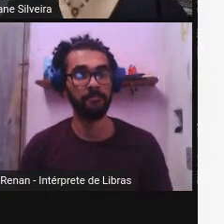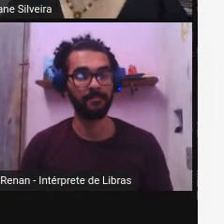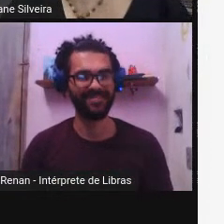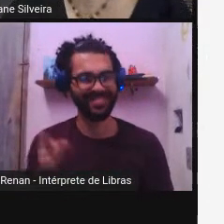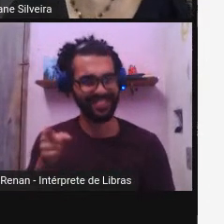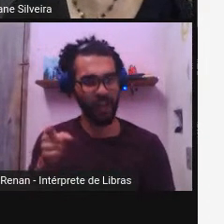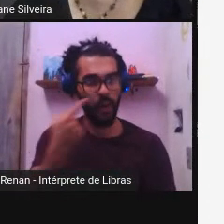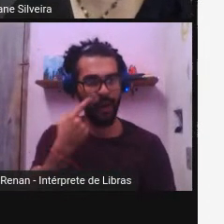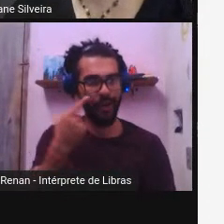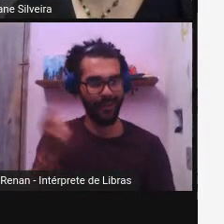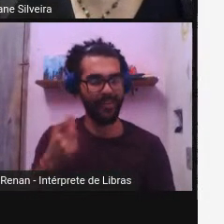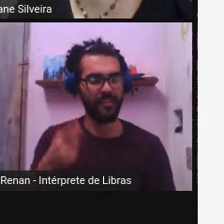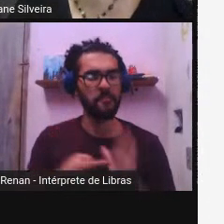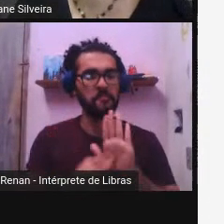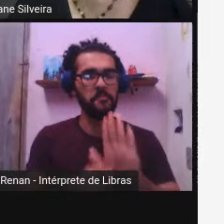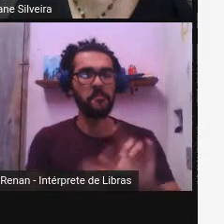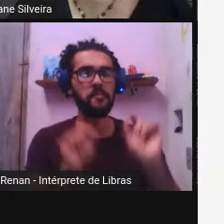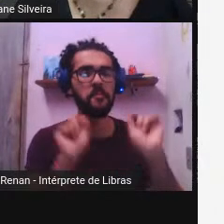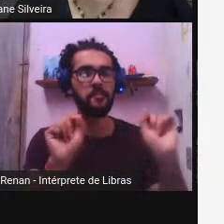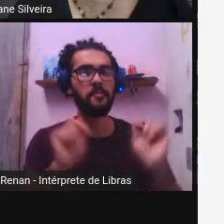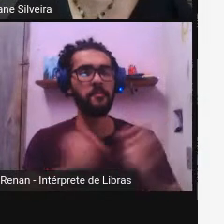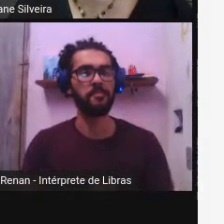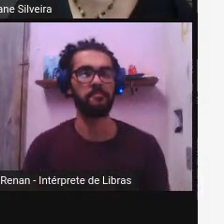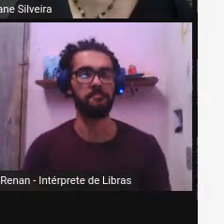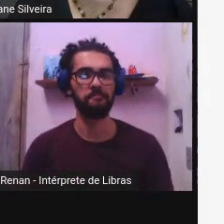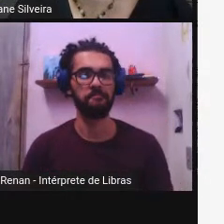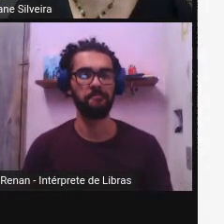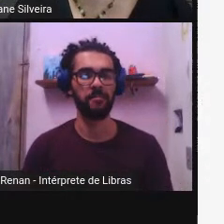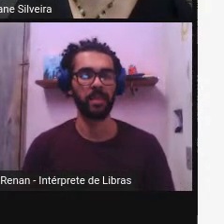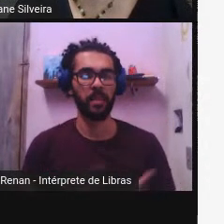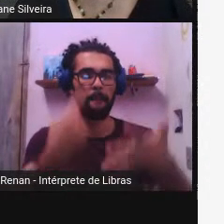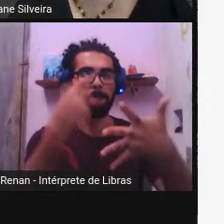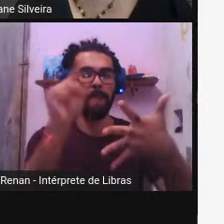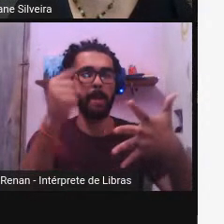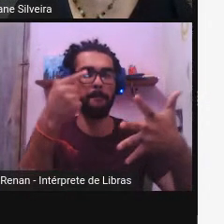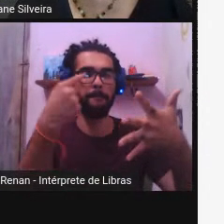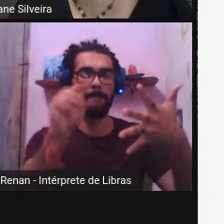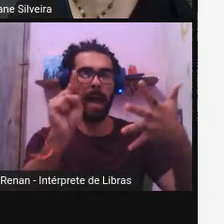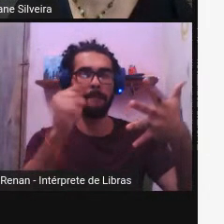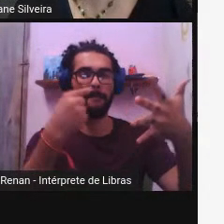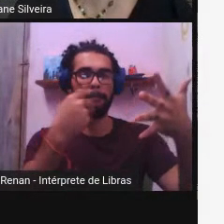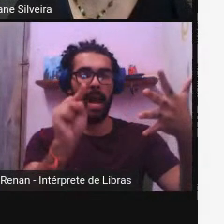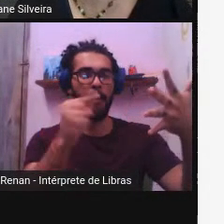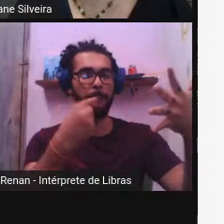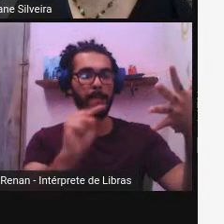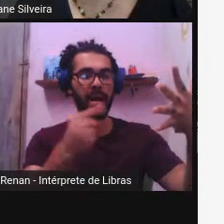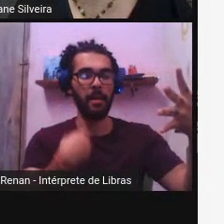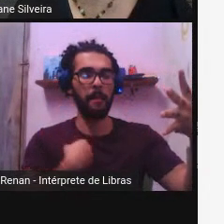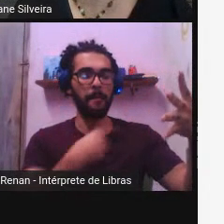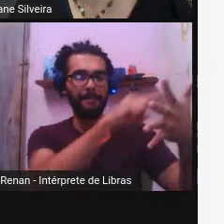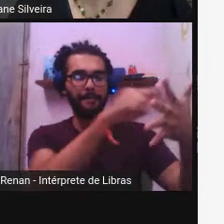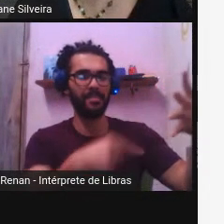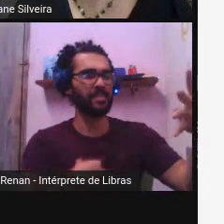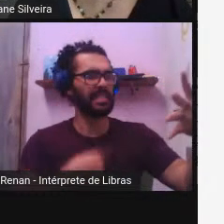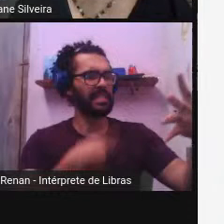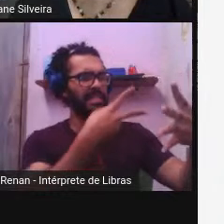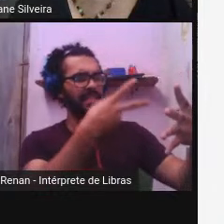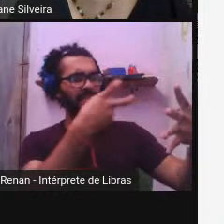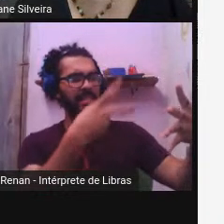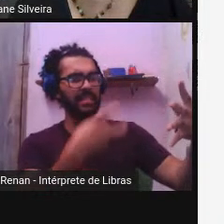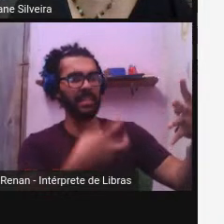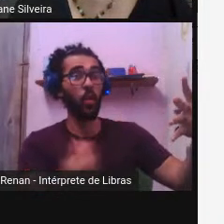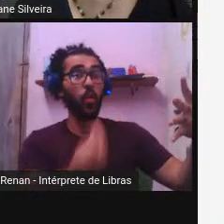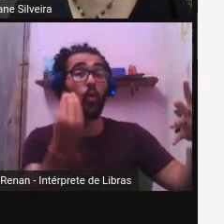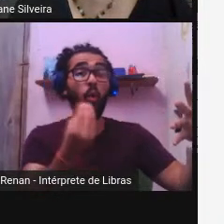fornece alguns elementos para pensarmos a constituição propriamente do linguista, a partir também da sua